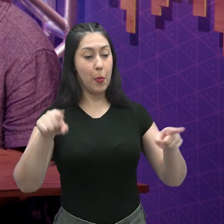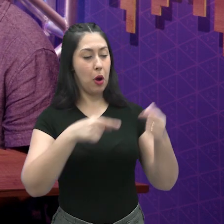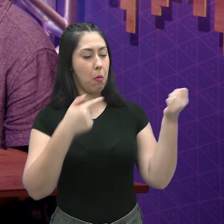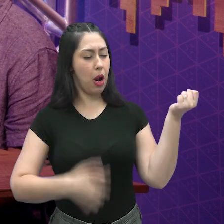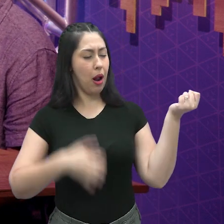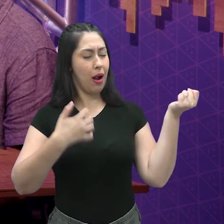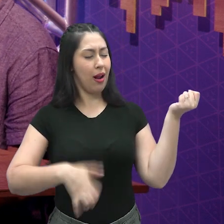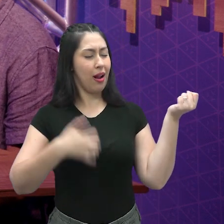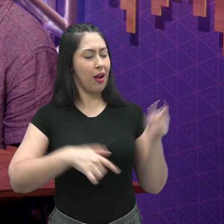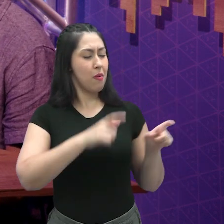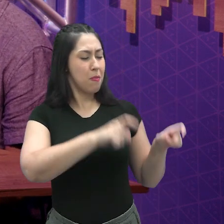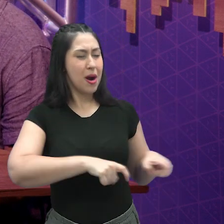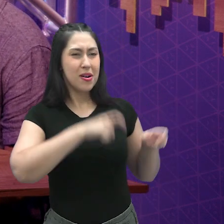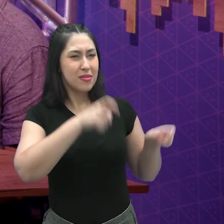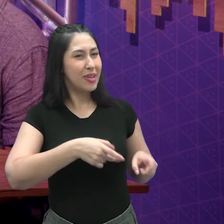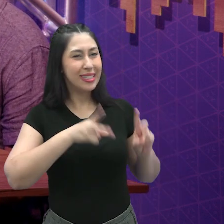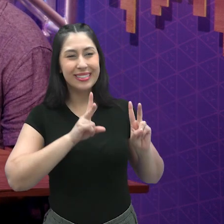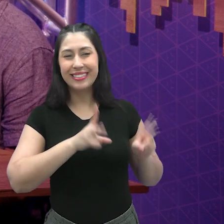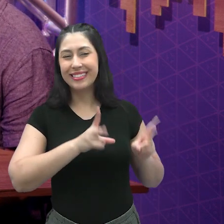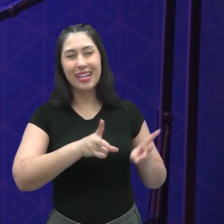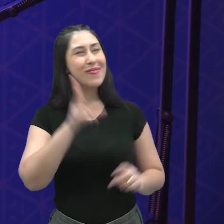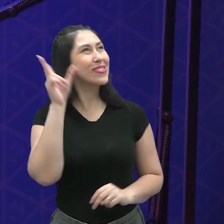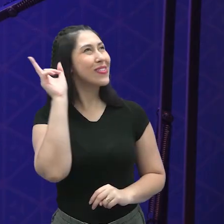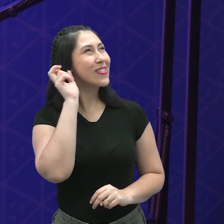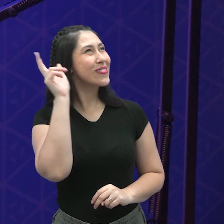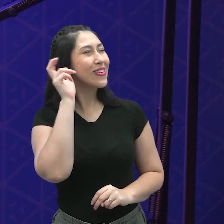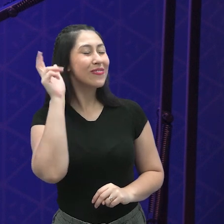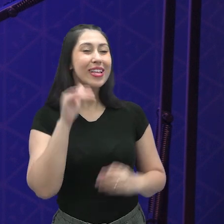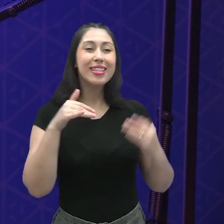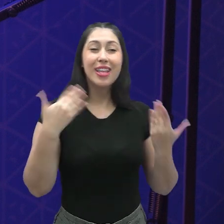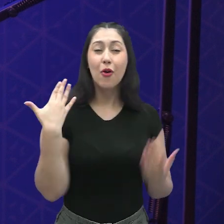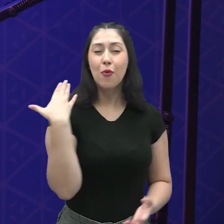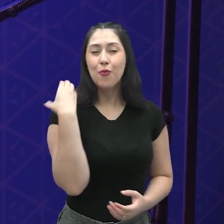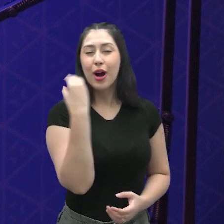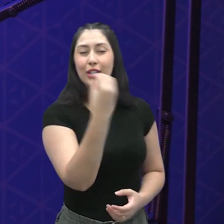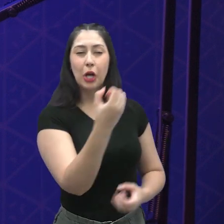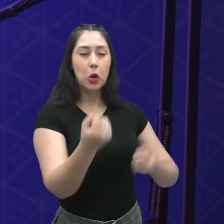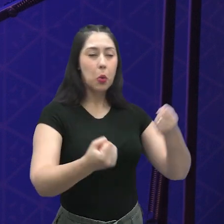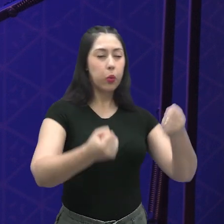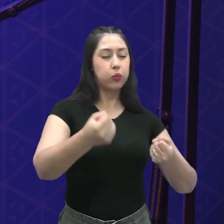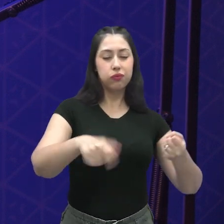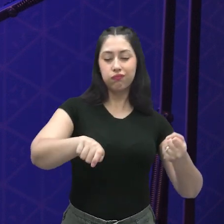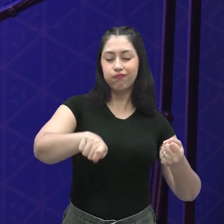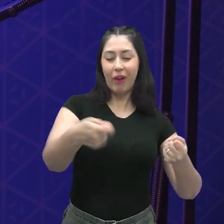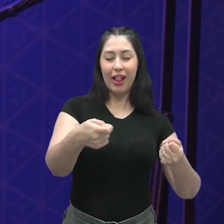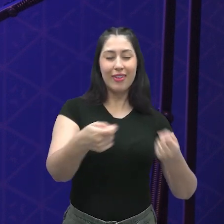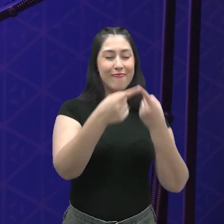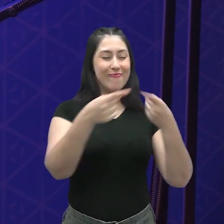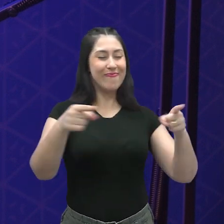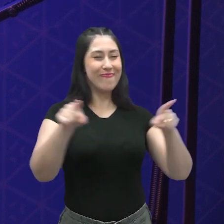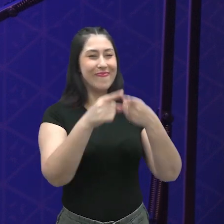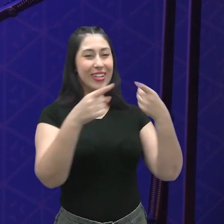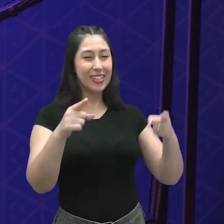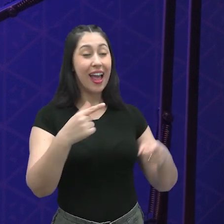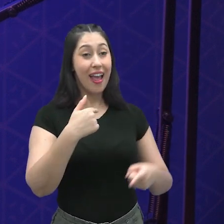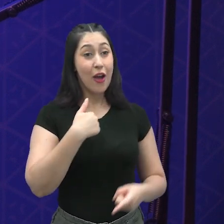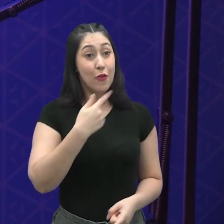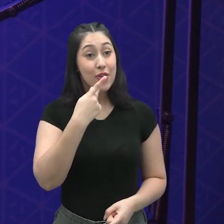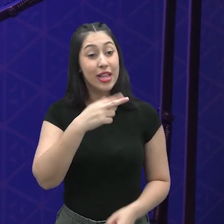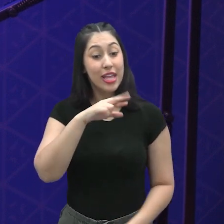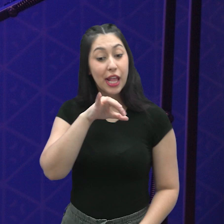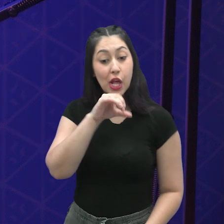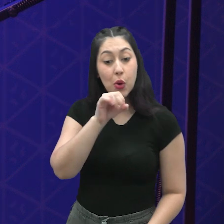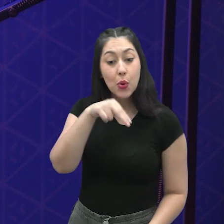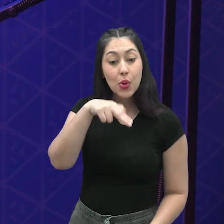sertaneja, Samu, sempre esteve no nosso dia a dia. E a gente saía de carro, ia viajar, o meu pai ligava a música sertaneja. Eu falei de Rio Negro e